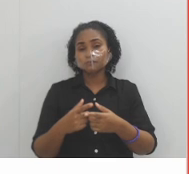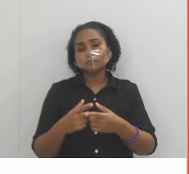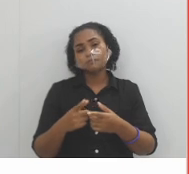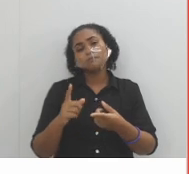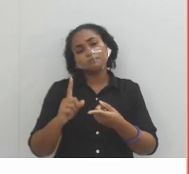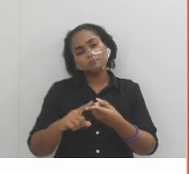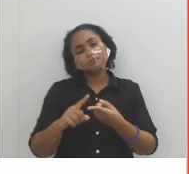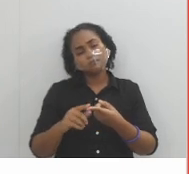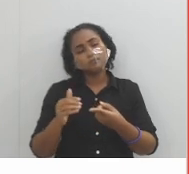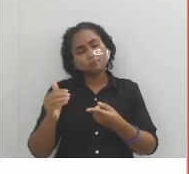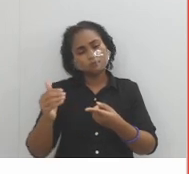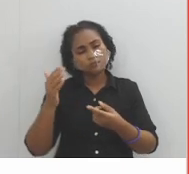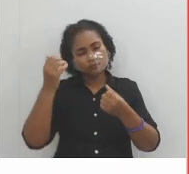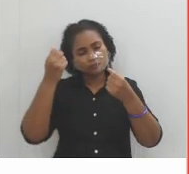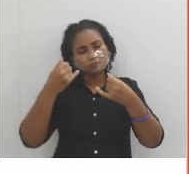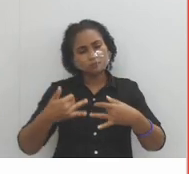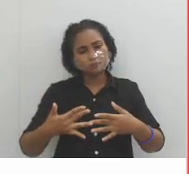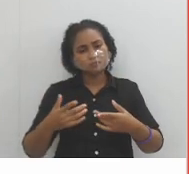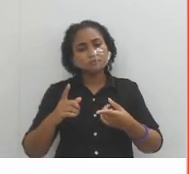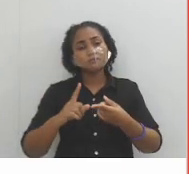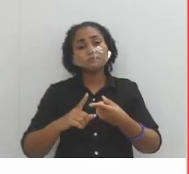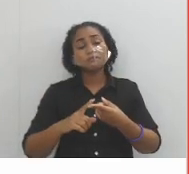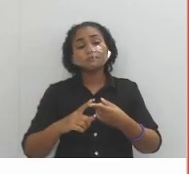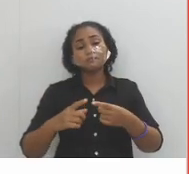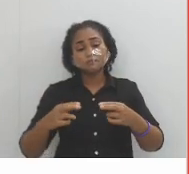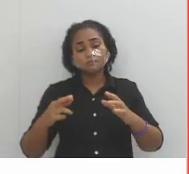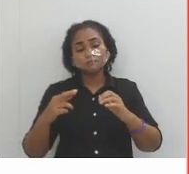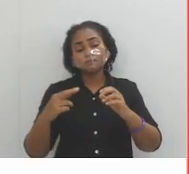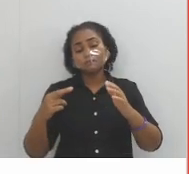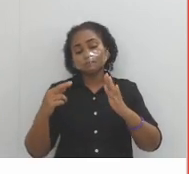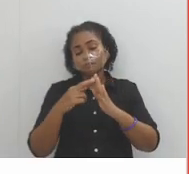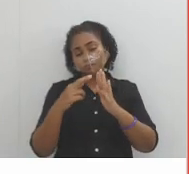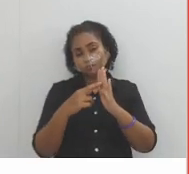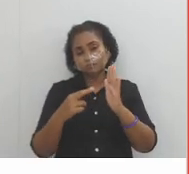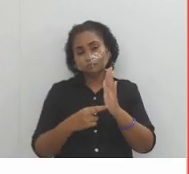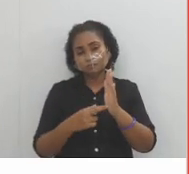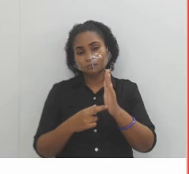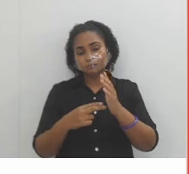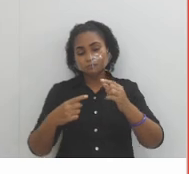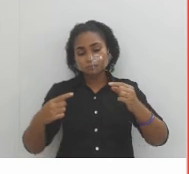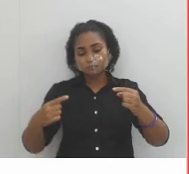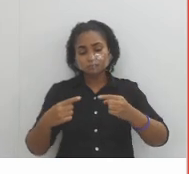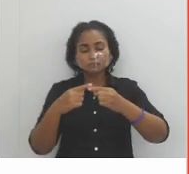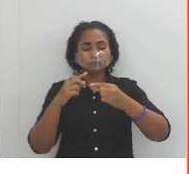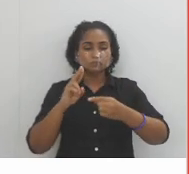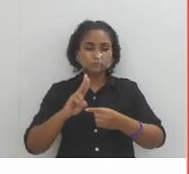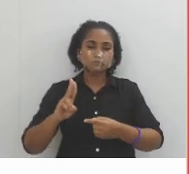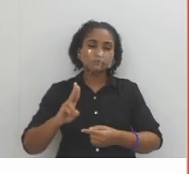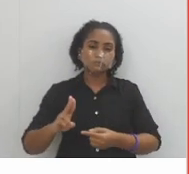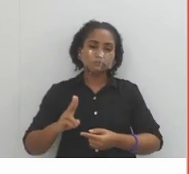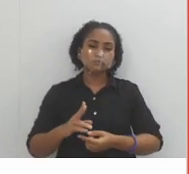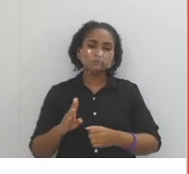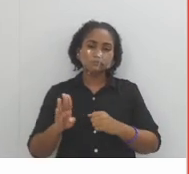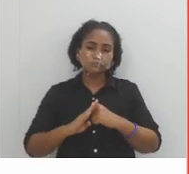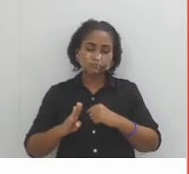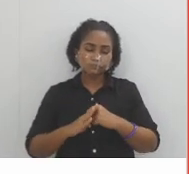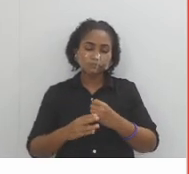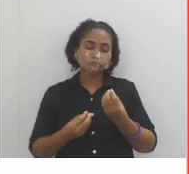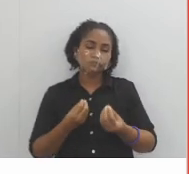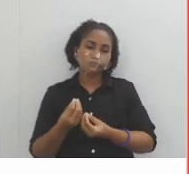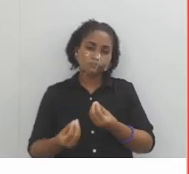da nossa aula, mas já foi de aulas anteriores, a regência nominal. Eu quero que você analise com bastante calma